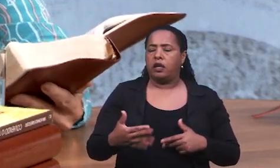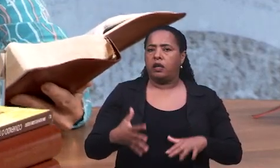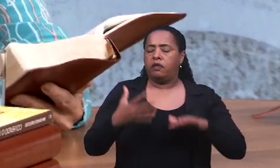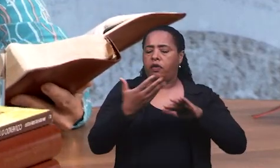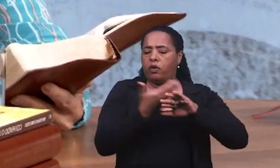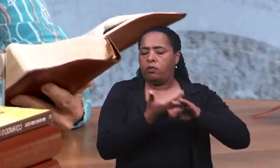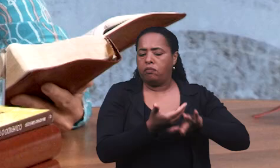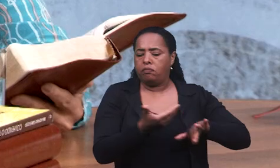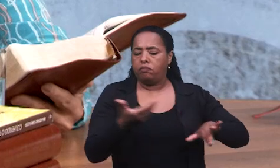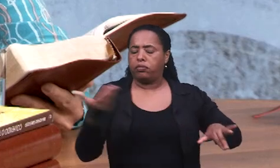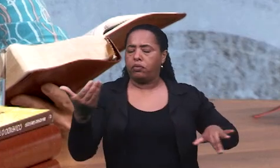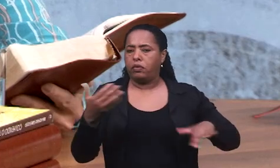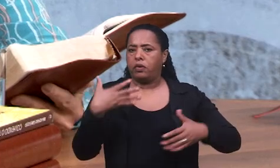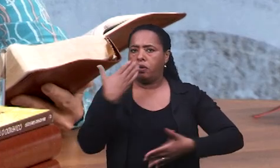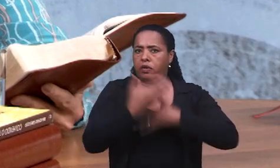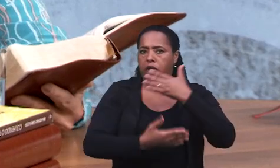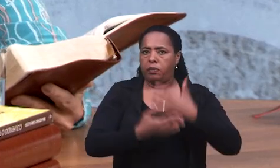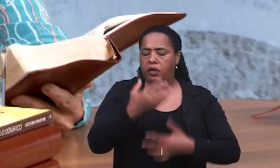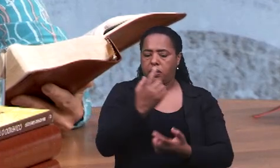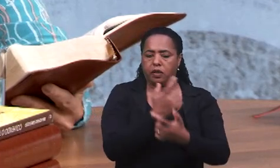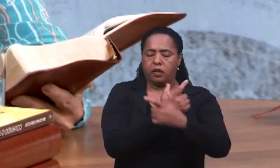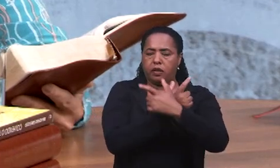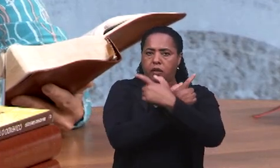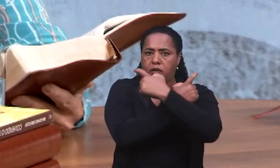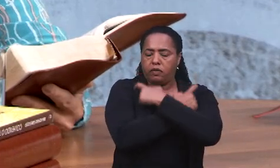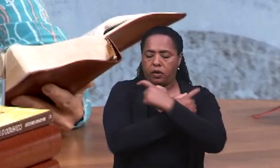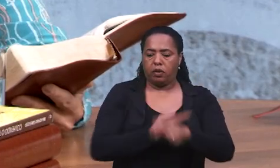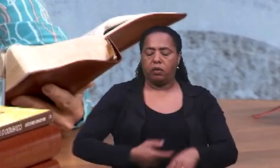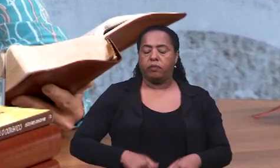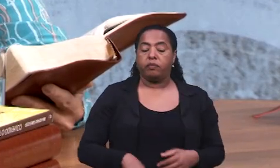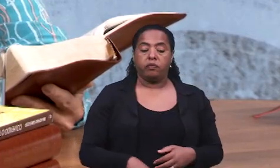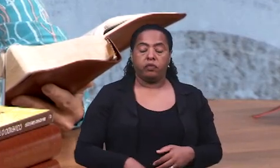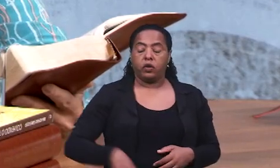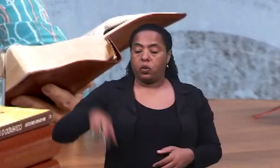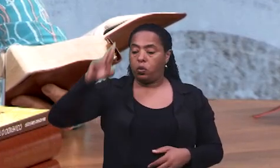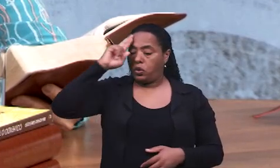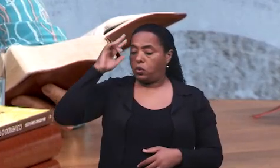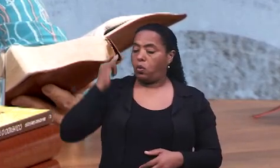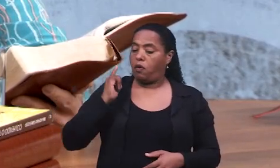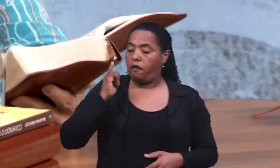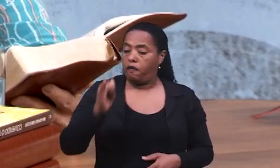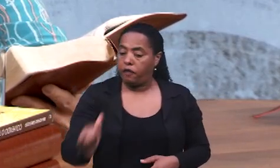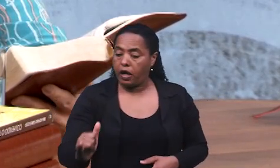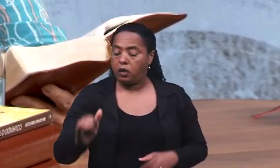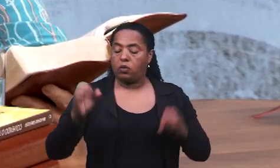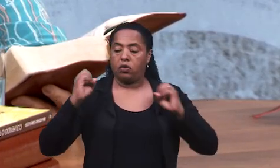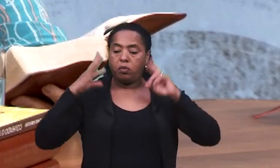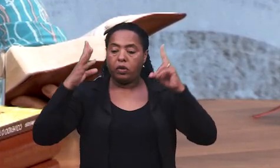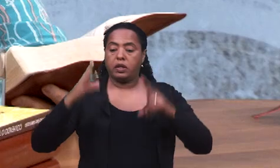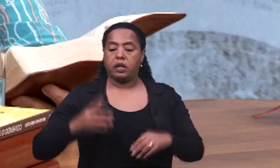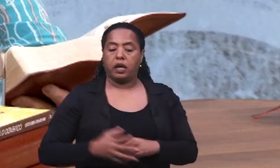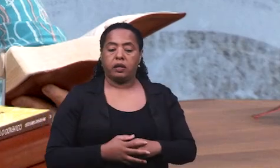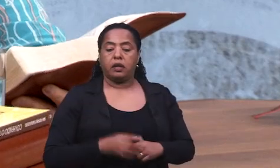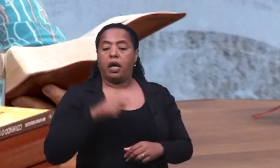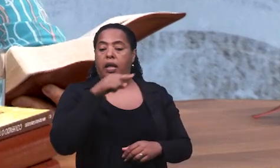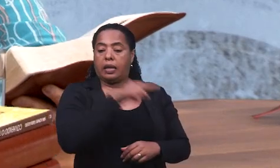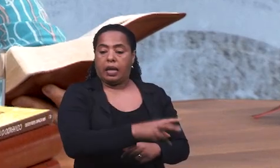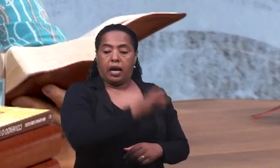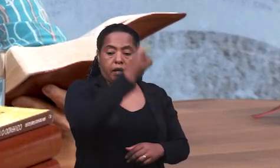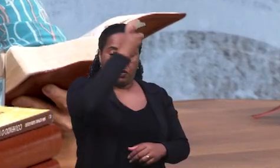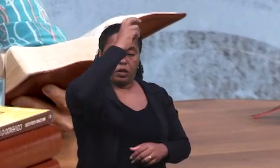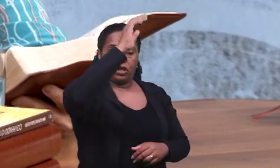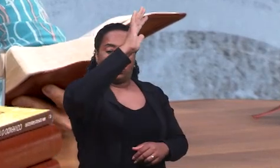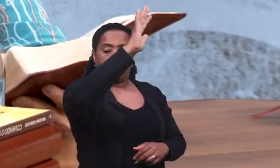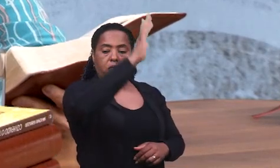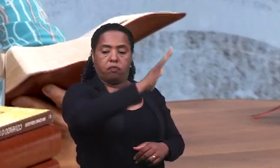Faraó. Então disse o Senhor a Moisés: estende a tua mão sobre a terra do Egito,